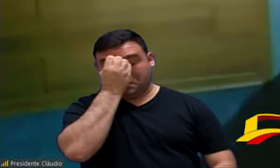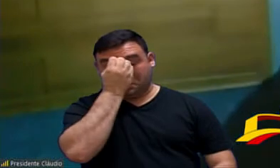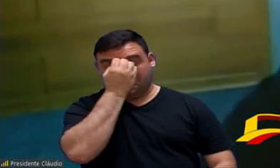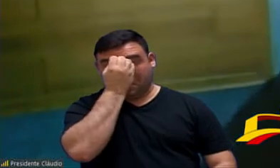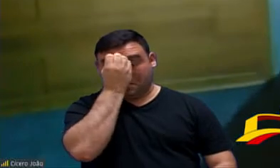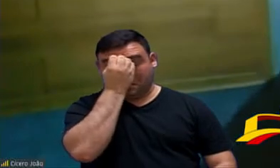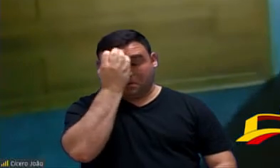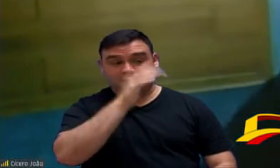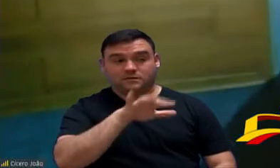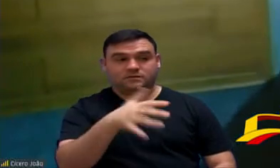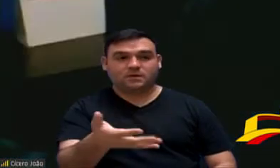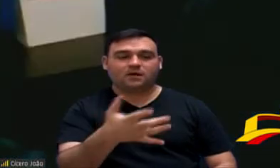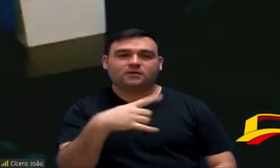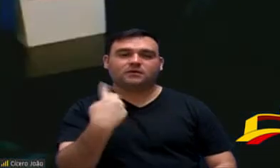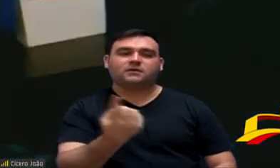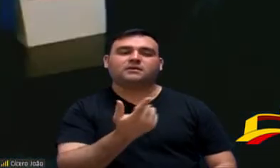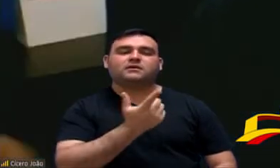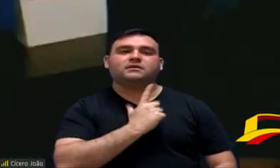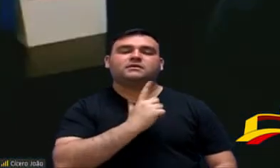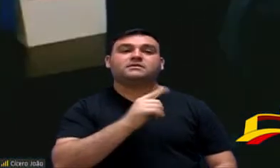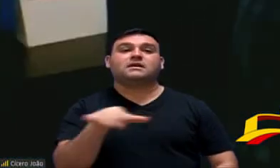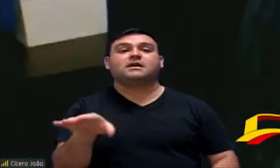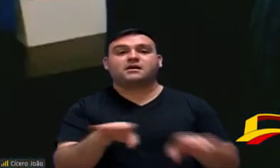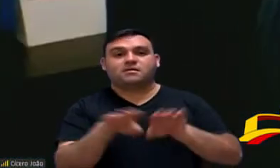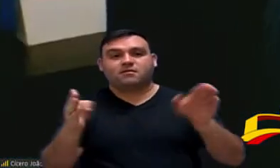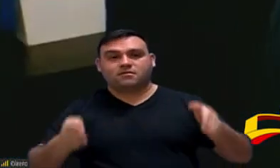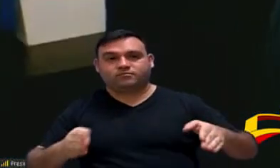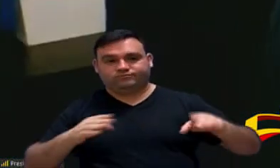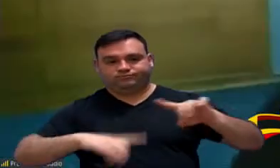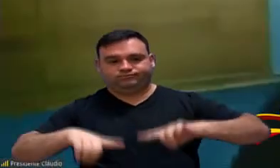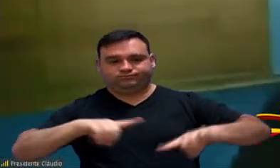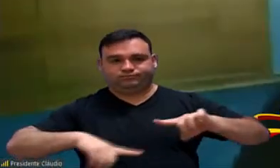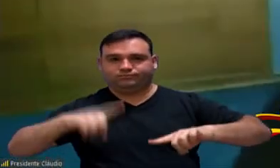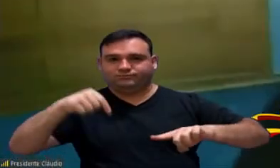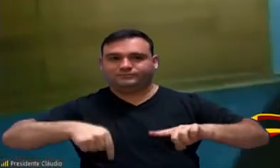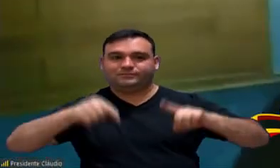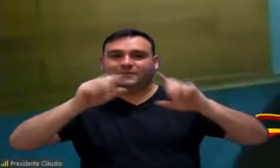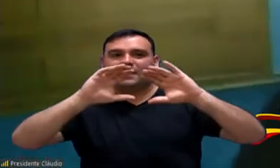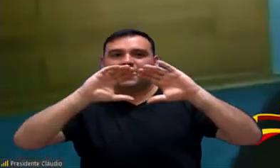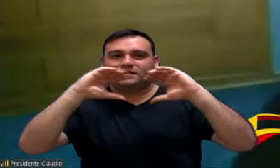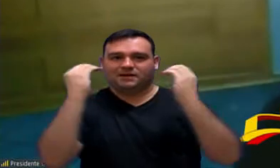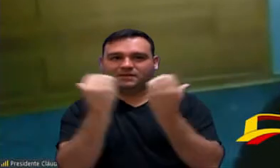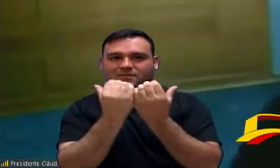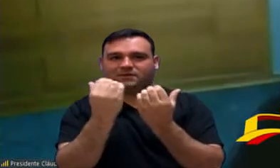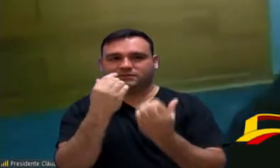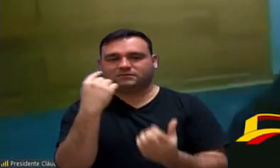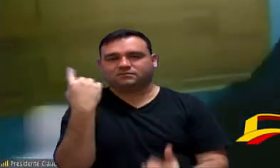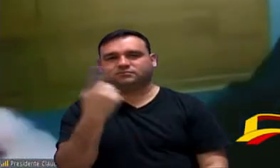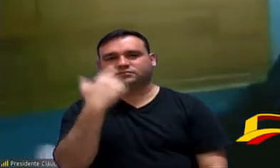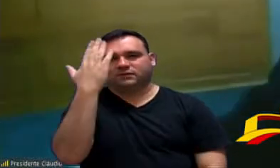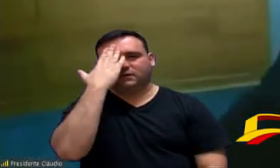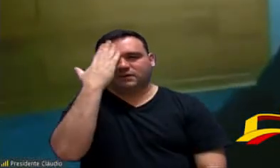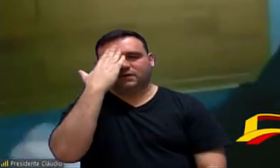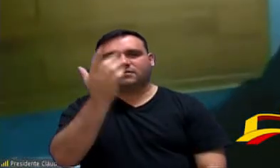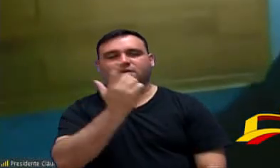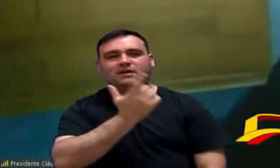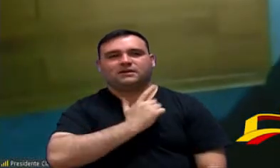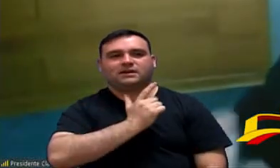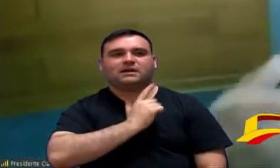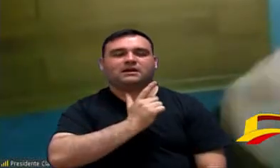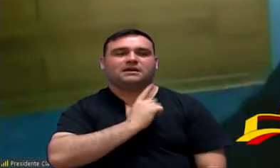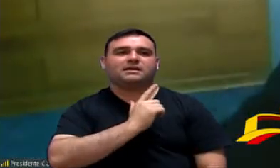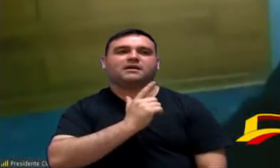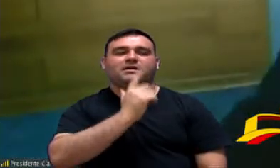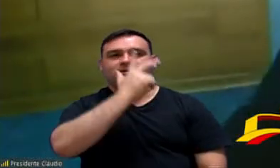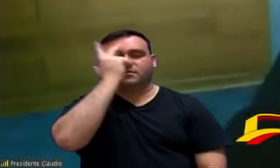Então, presidente, mas nós precisamos mudar isso. A mesa diretora, veja só, a casa nós sabemos que tem essa abertura, né? O